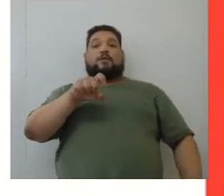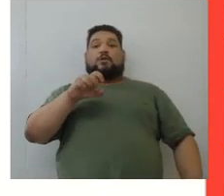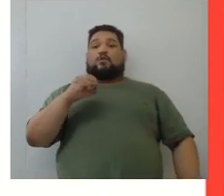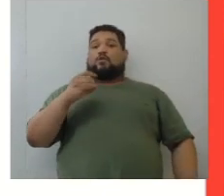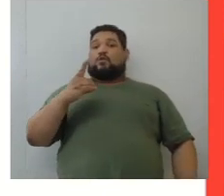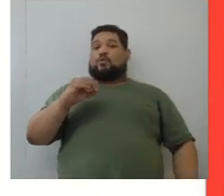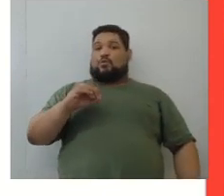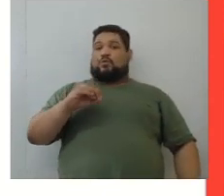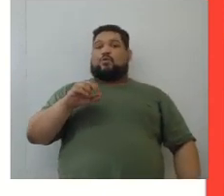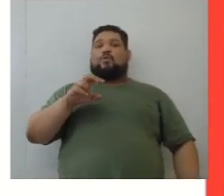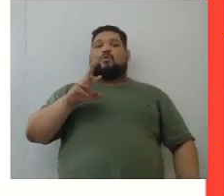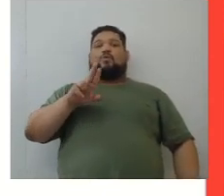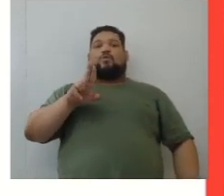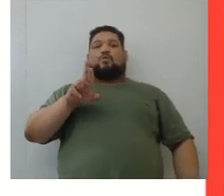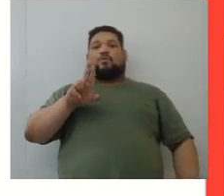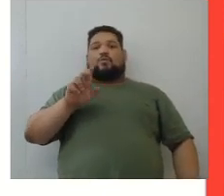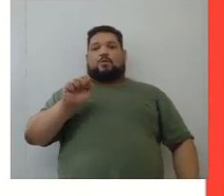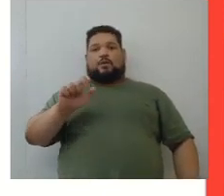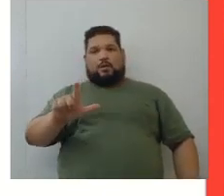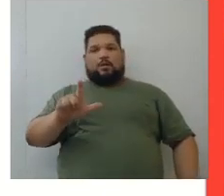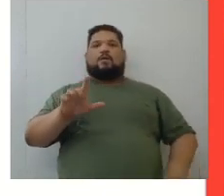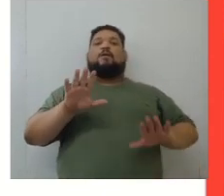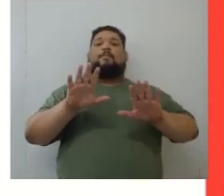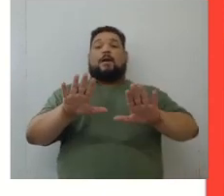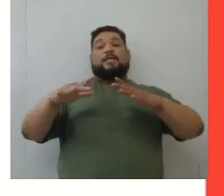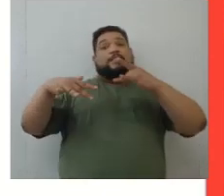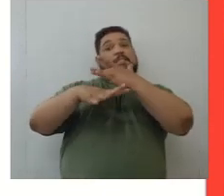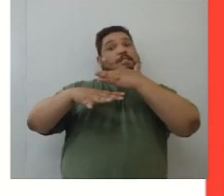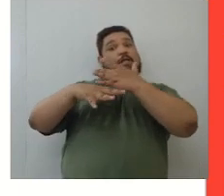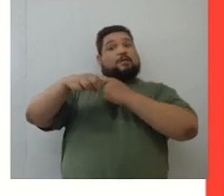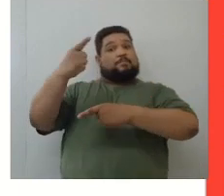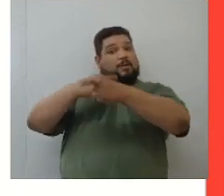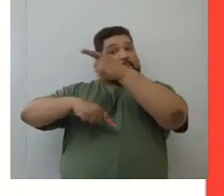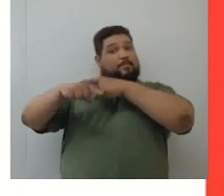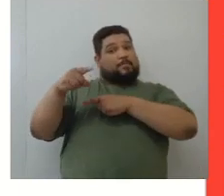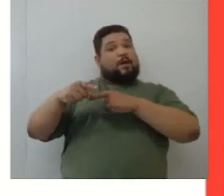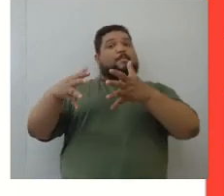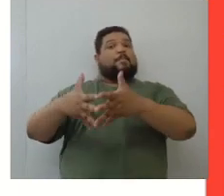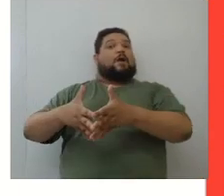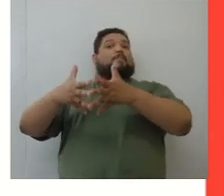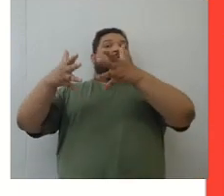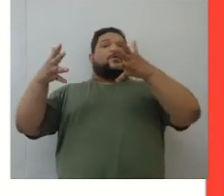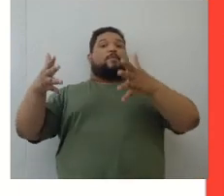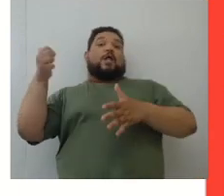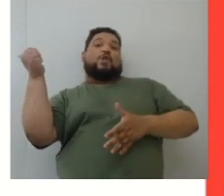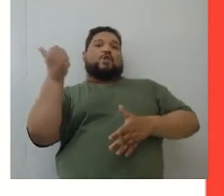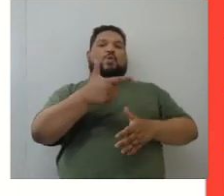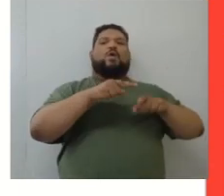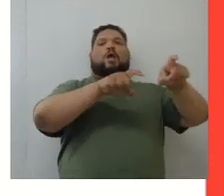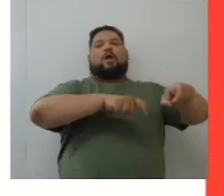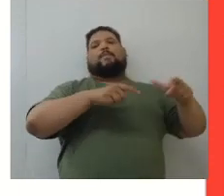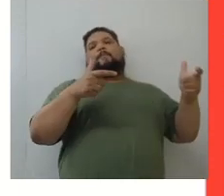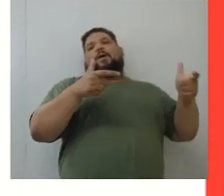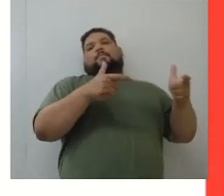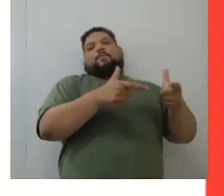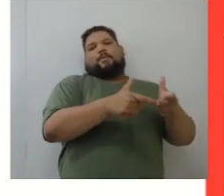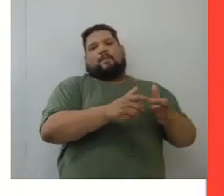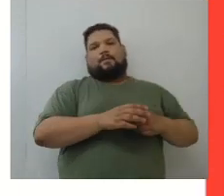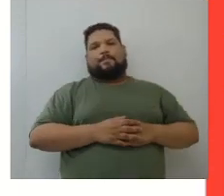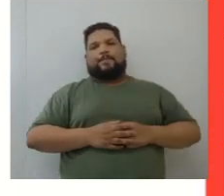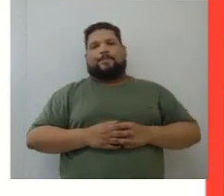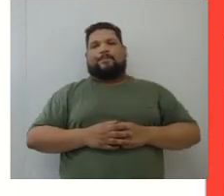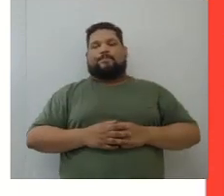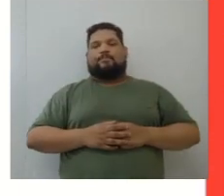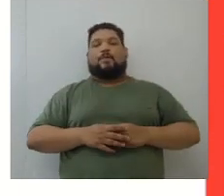essa urbanização vai estar representada pelo aumento da cidade em relação ao campo. Então, são estruturas que